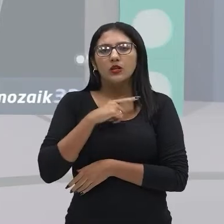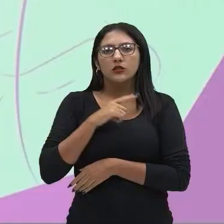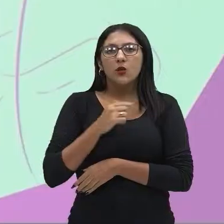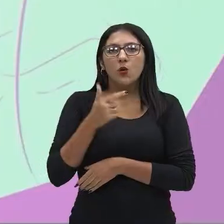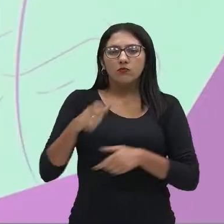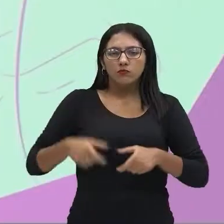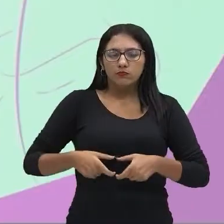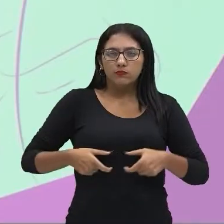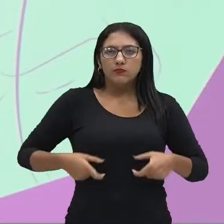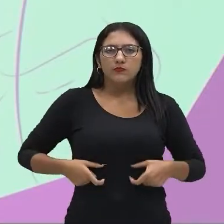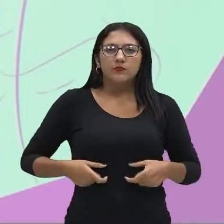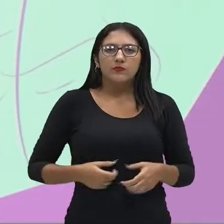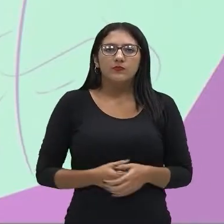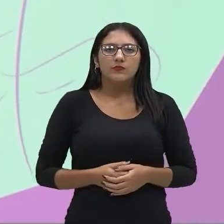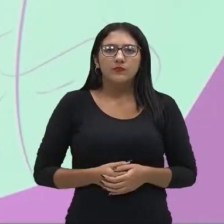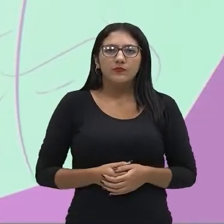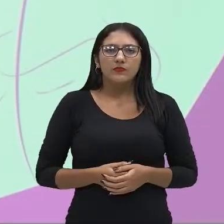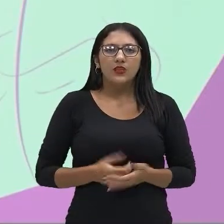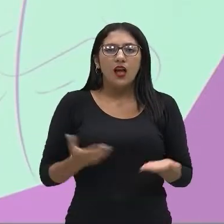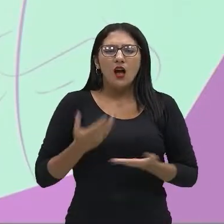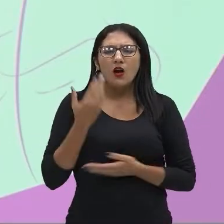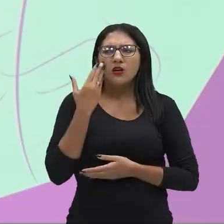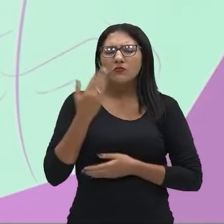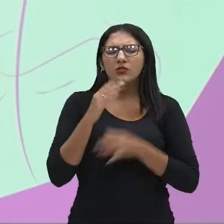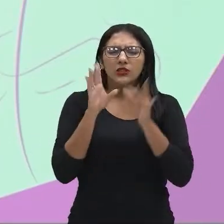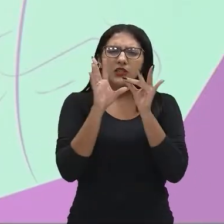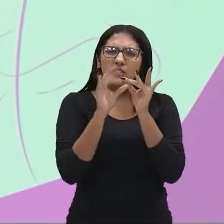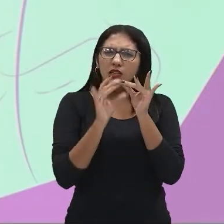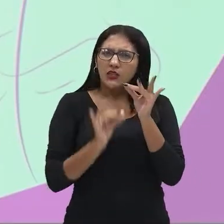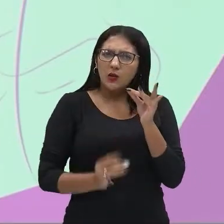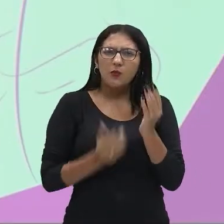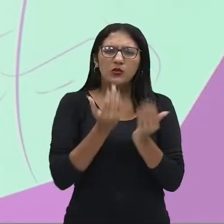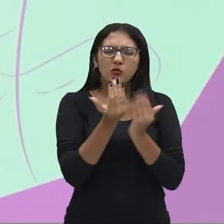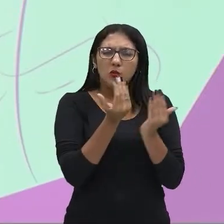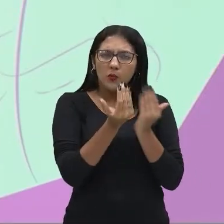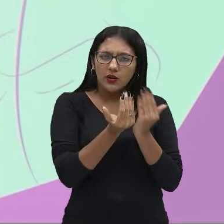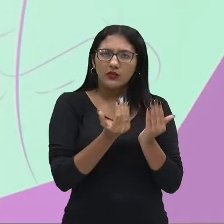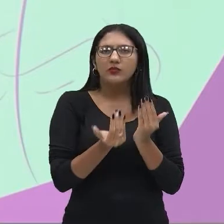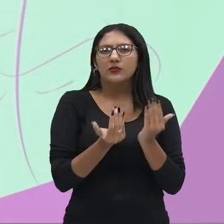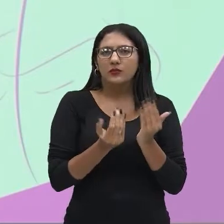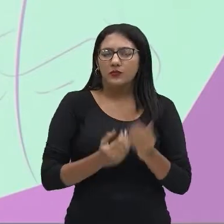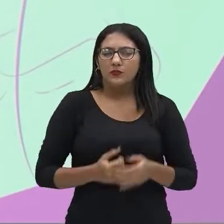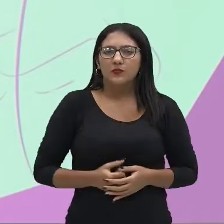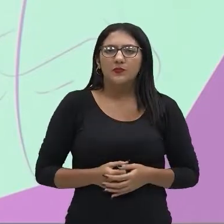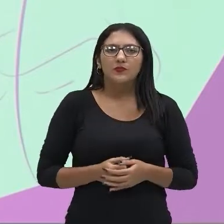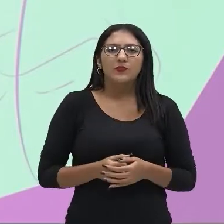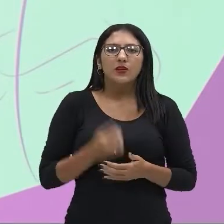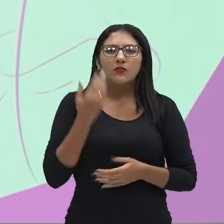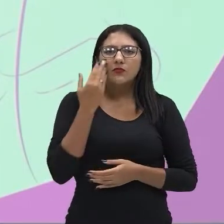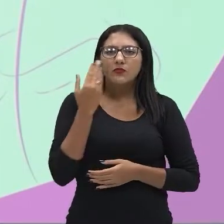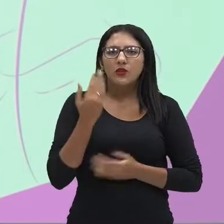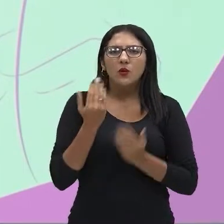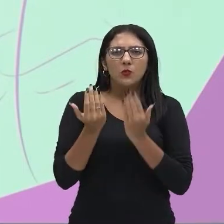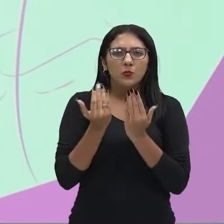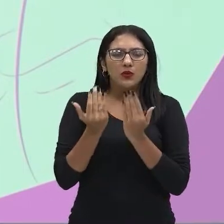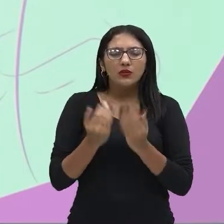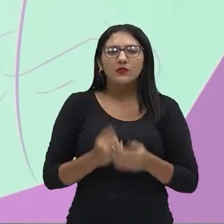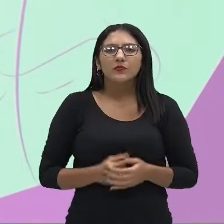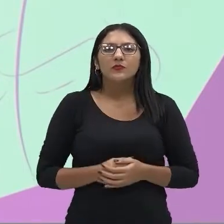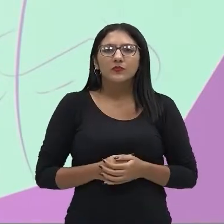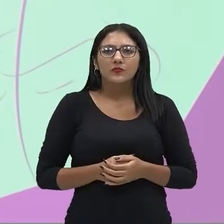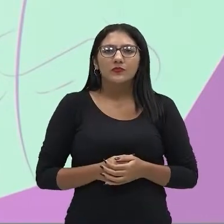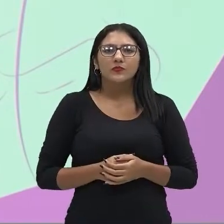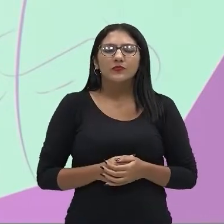ovários. Vamos ver com mais detalhes os nossos órgãos endócrinos? Olha aí, gente, como nós falamos, nós temos